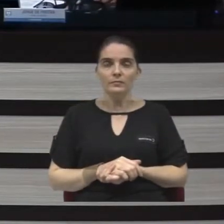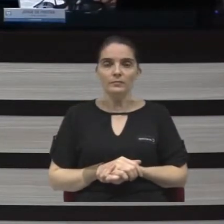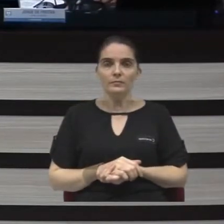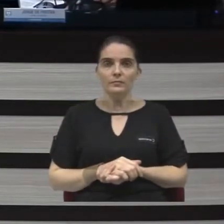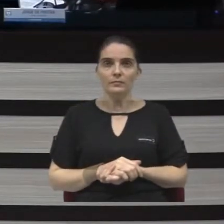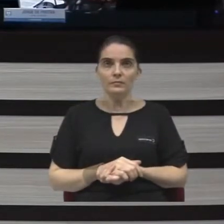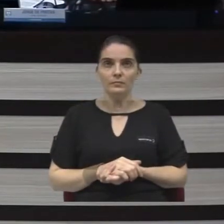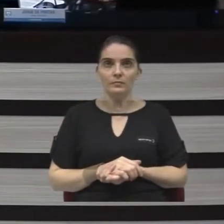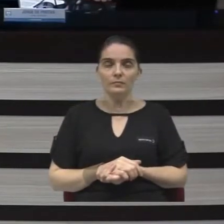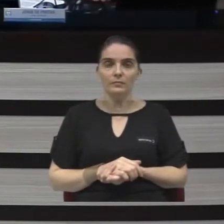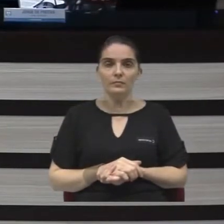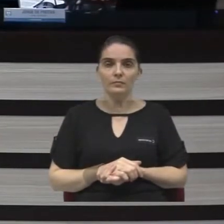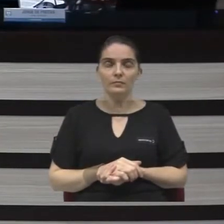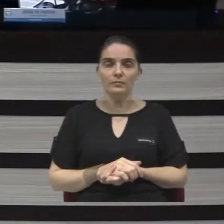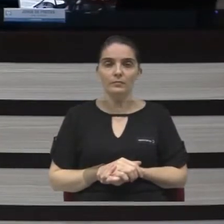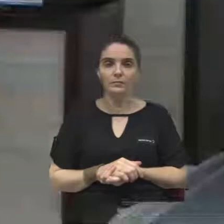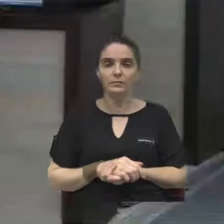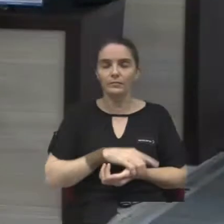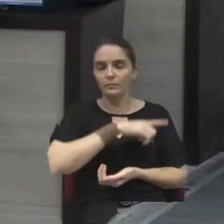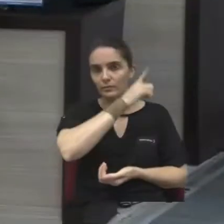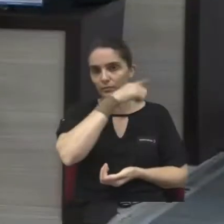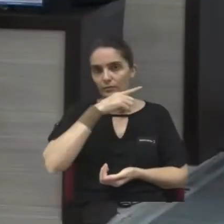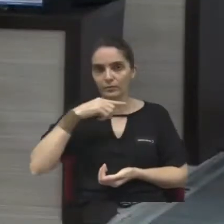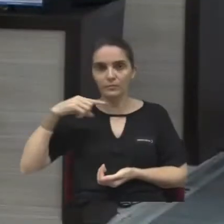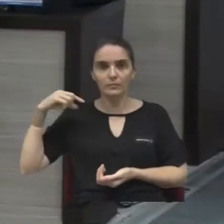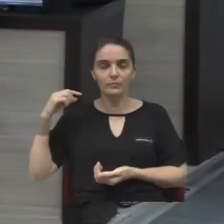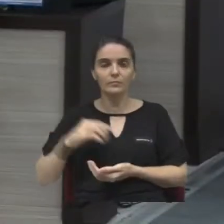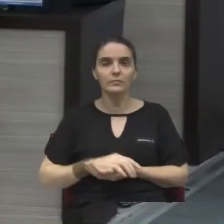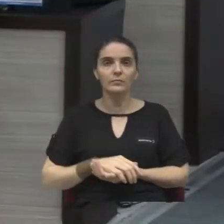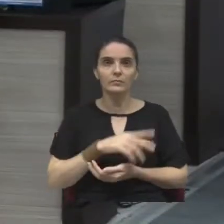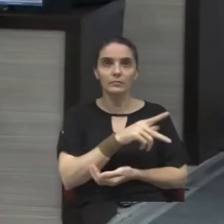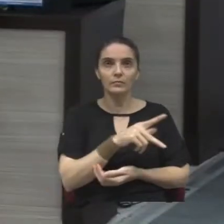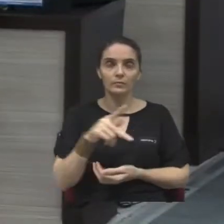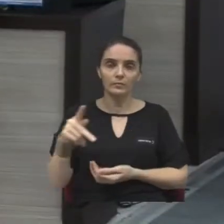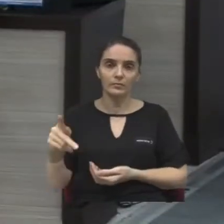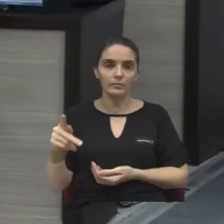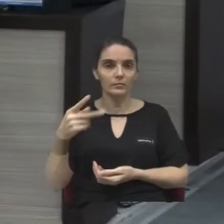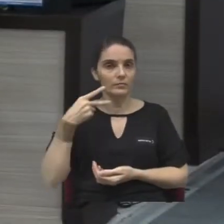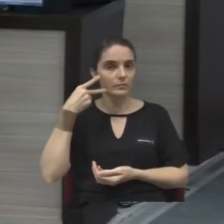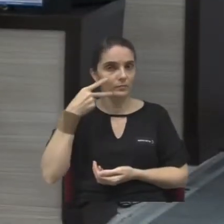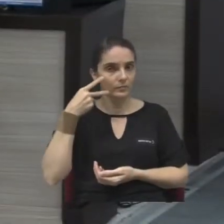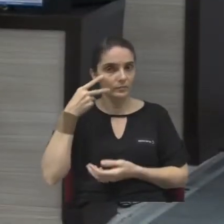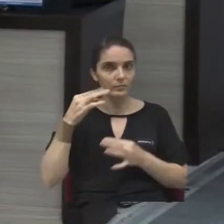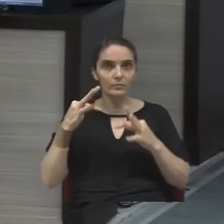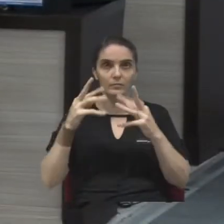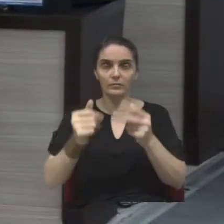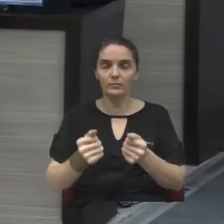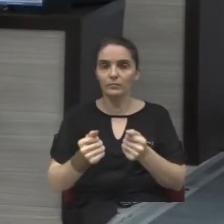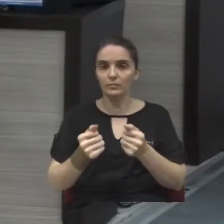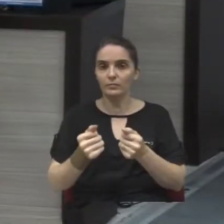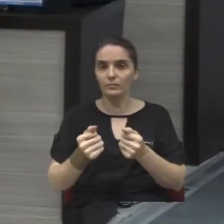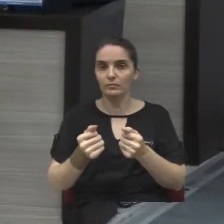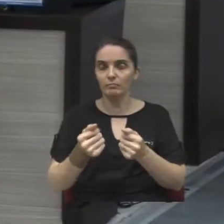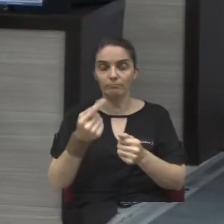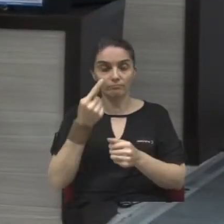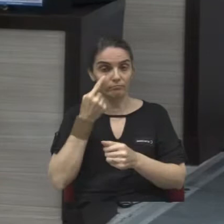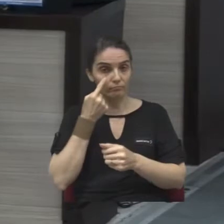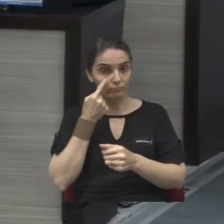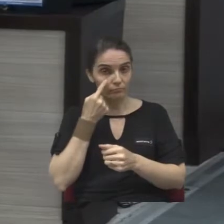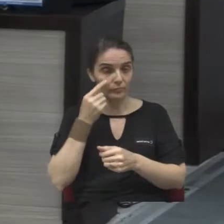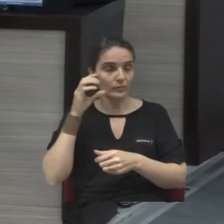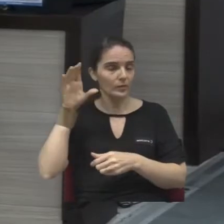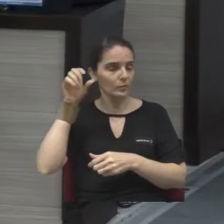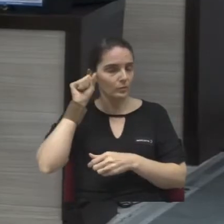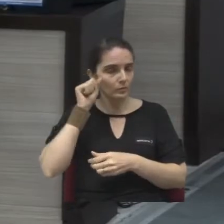requerimento, vereadora doutora Mayra Costa. Senhor presidente, nobres colegas, a todos que nos assistem, nos ouvem, assim como a